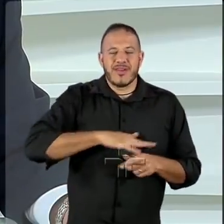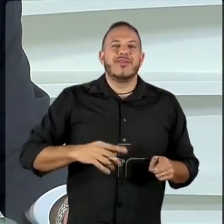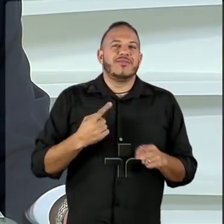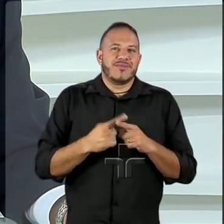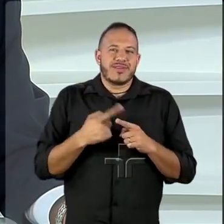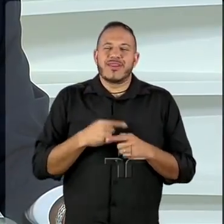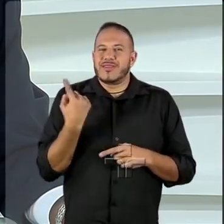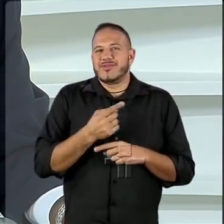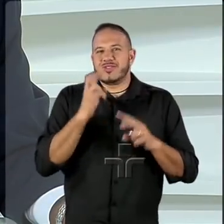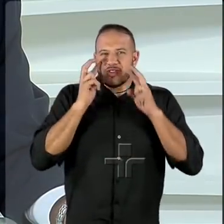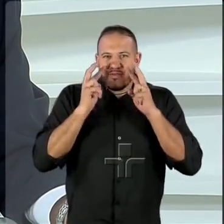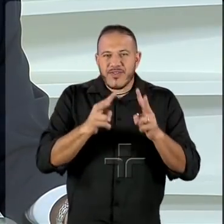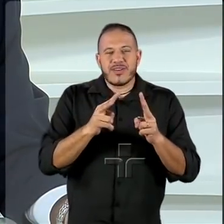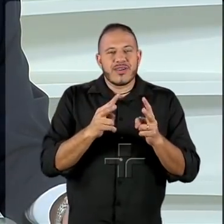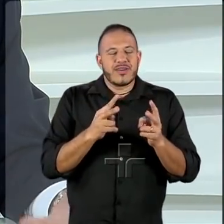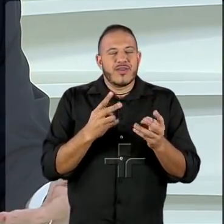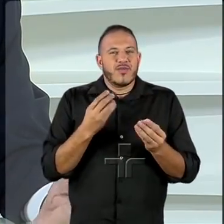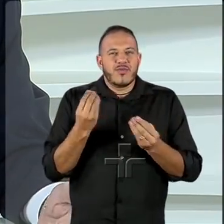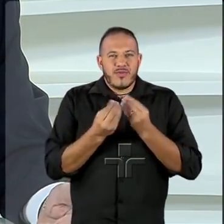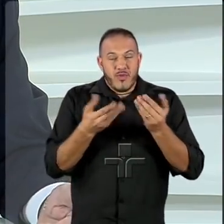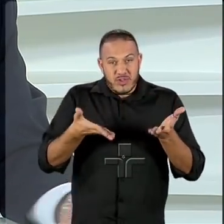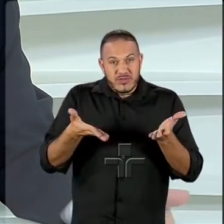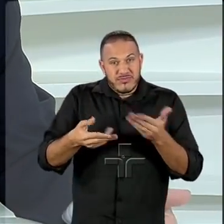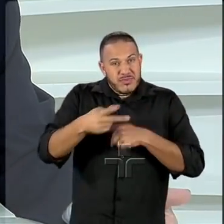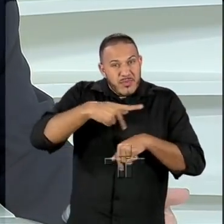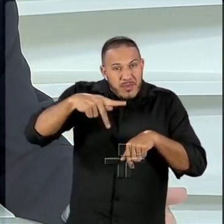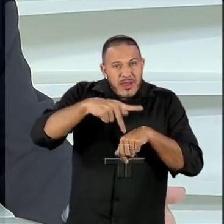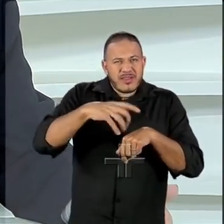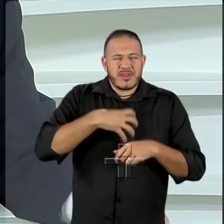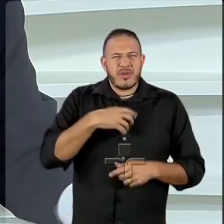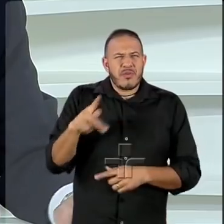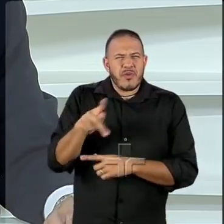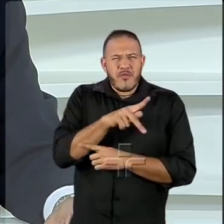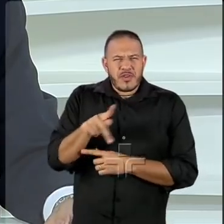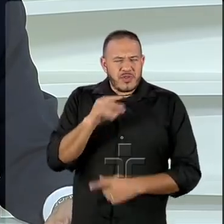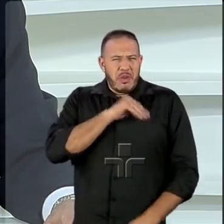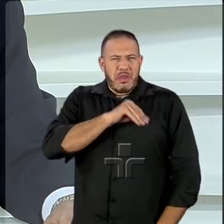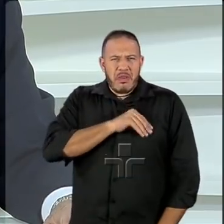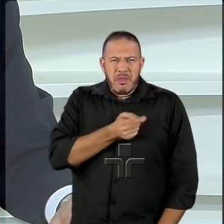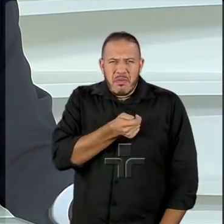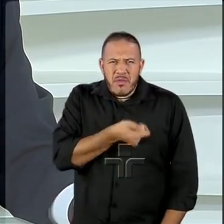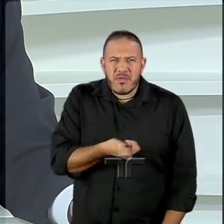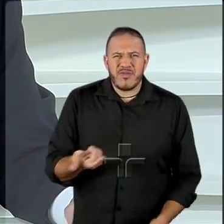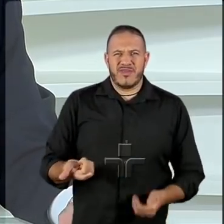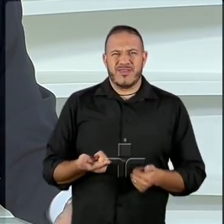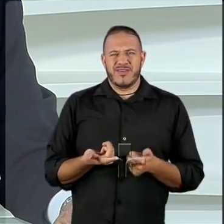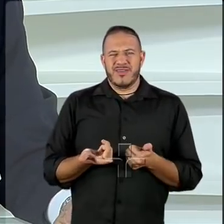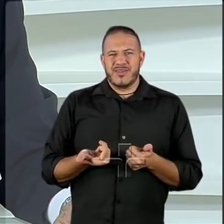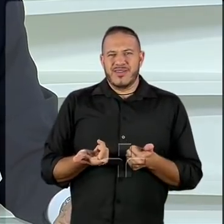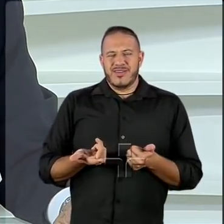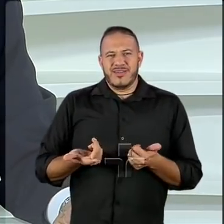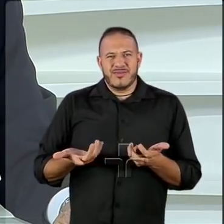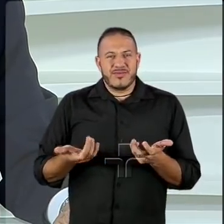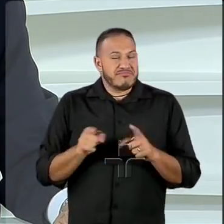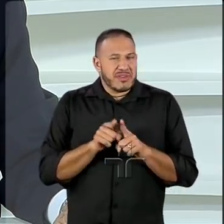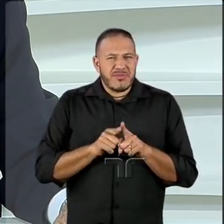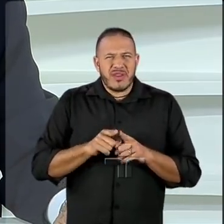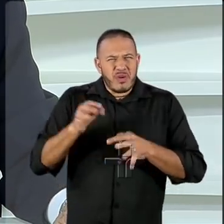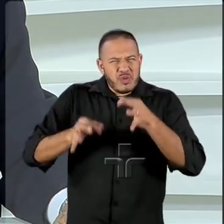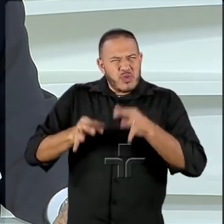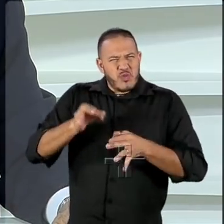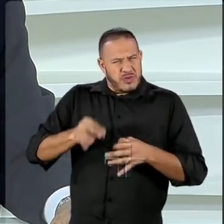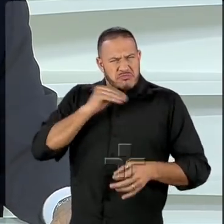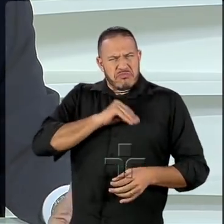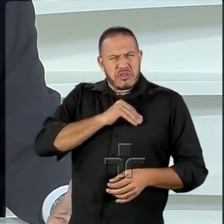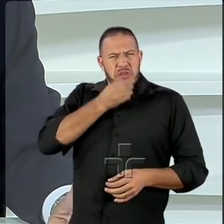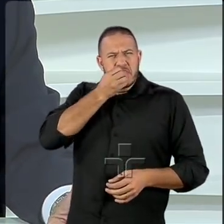vê um país em que o professor ganha tão mal, em que o juiz tem que ganhar muito